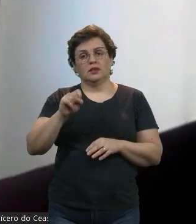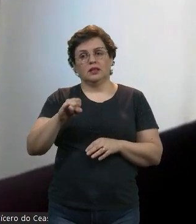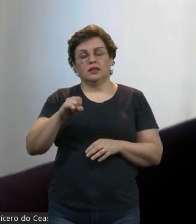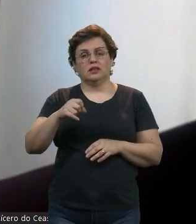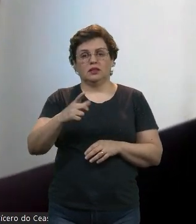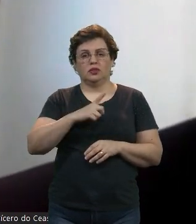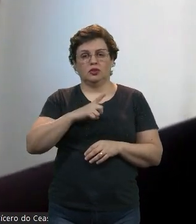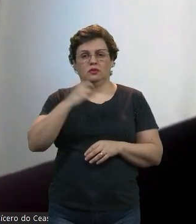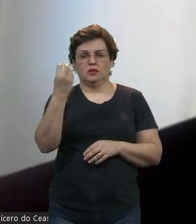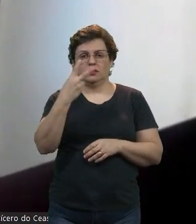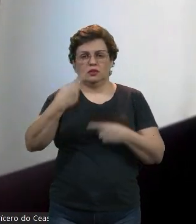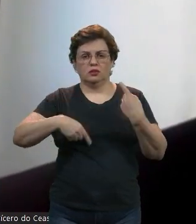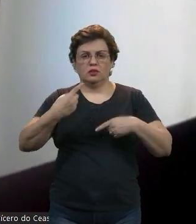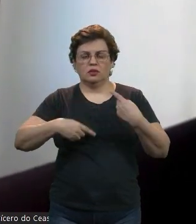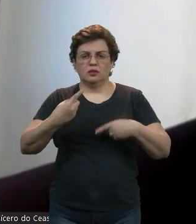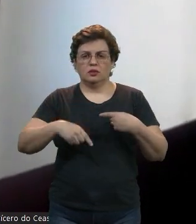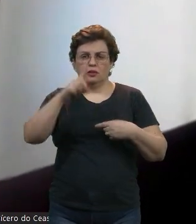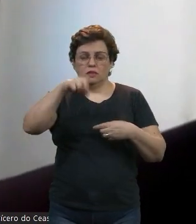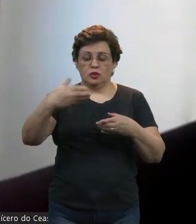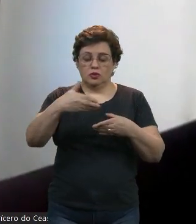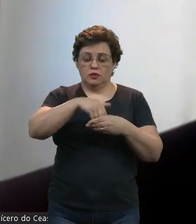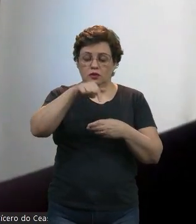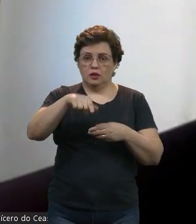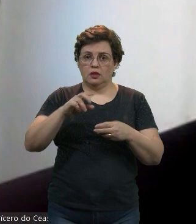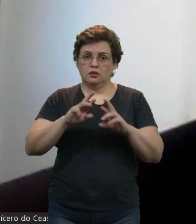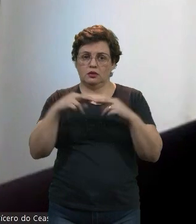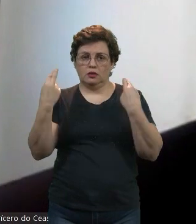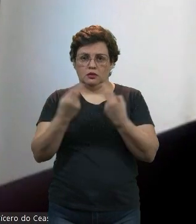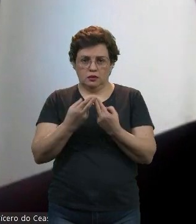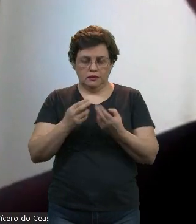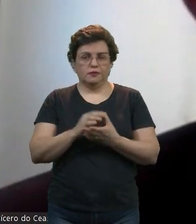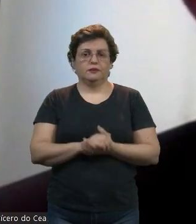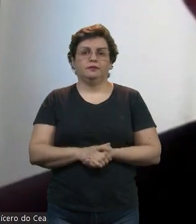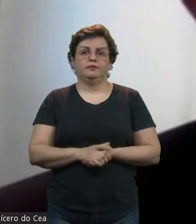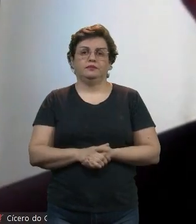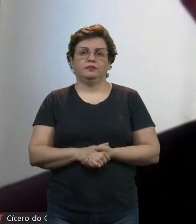seja votado ainda nesta sessão.